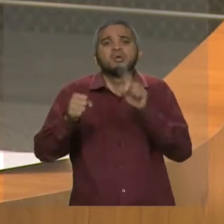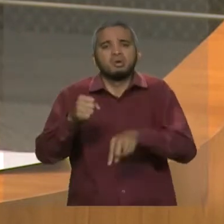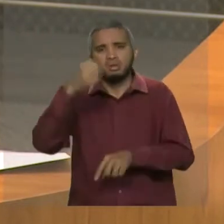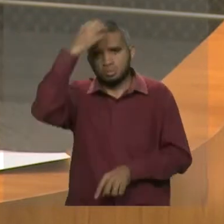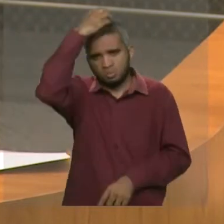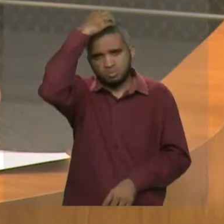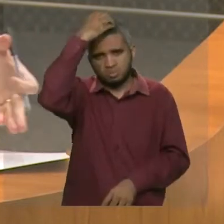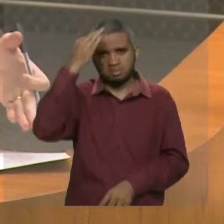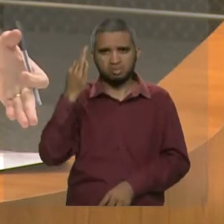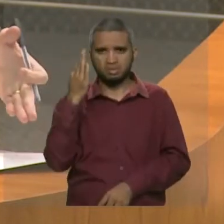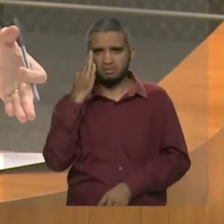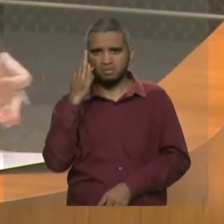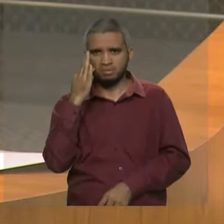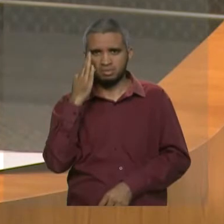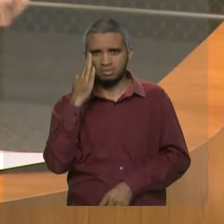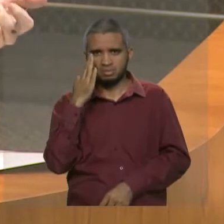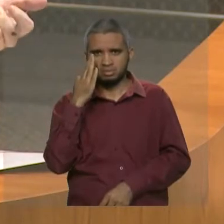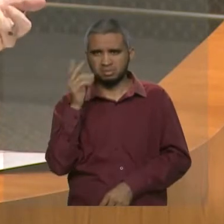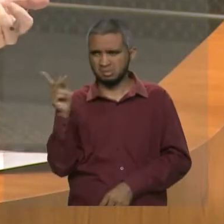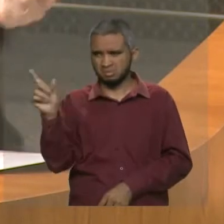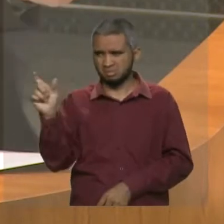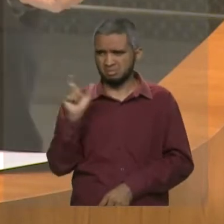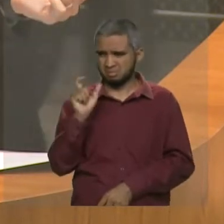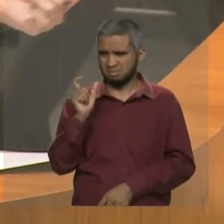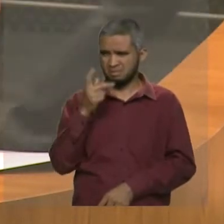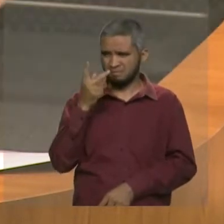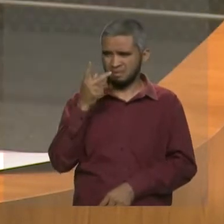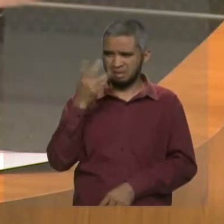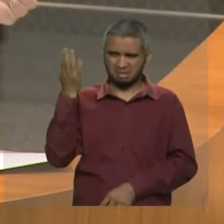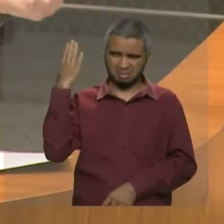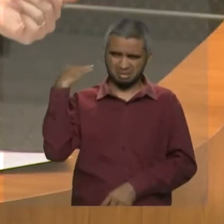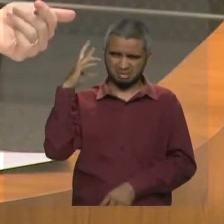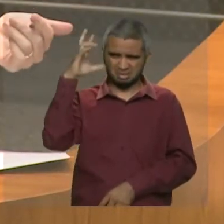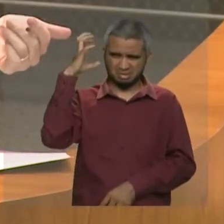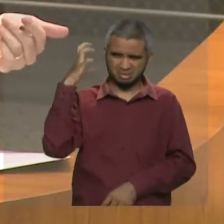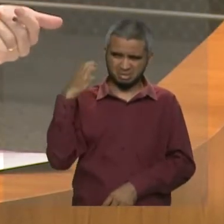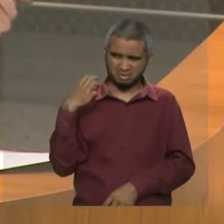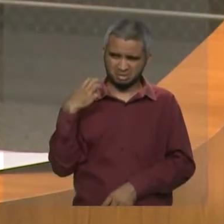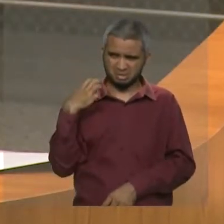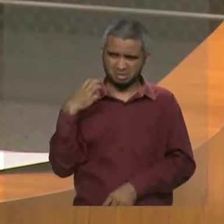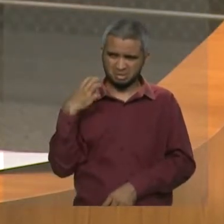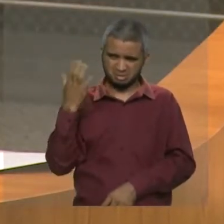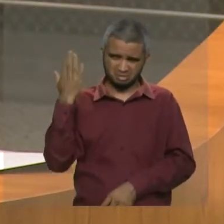que o governo retrasado, governo da Rosiana, governo retrasado,